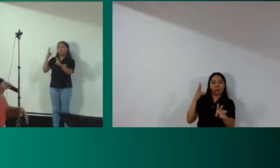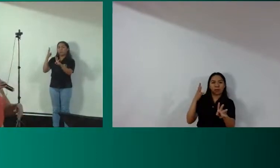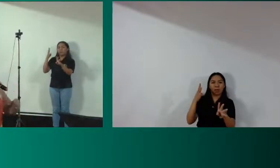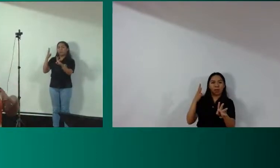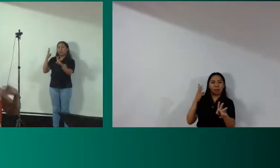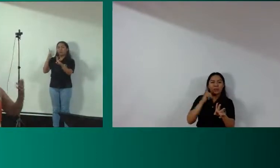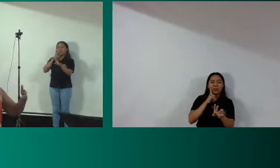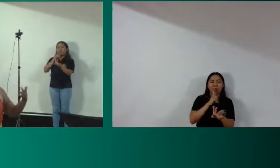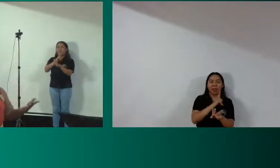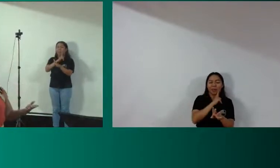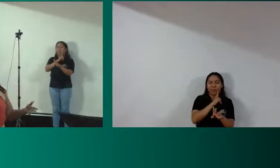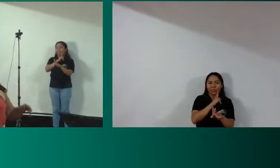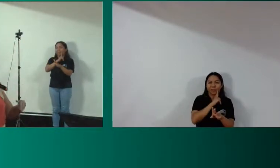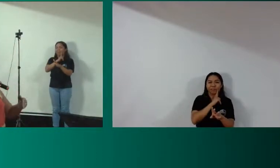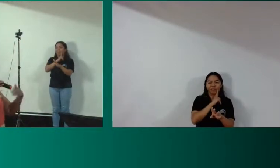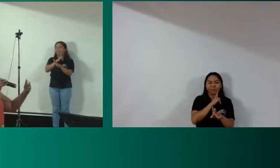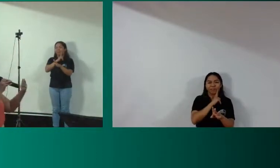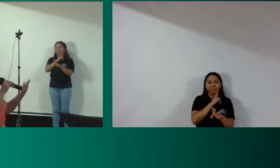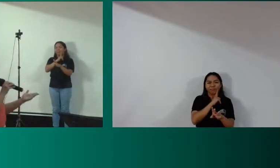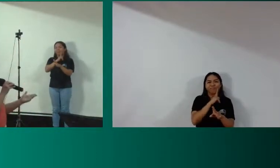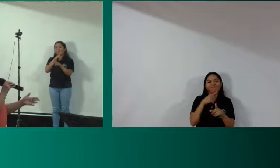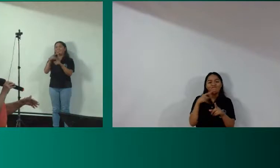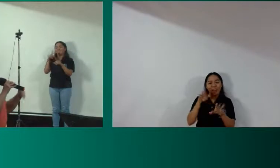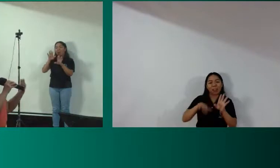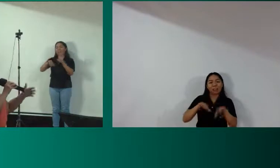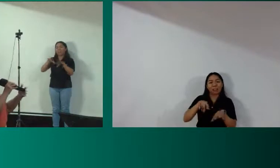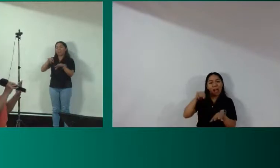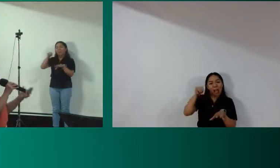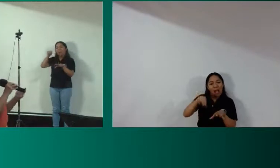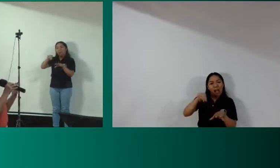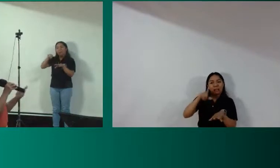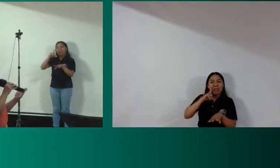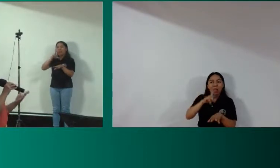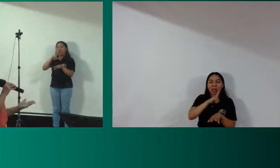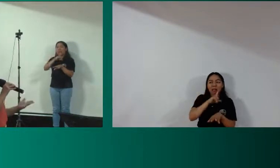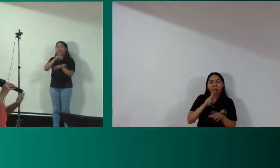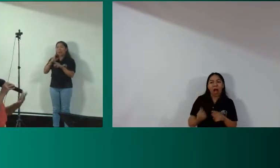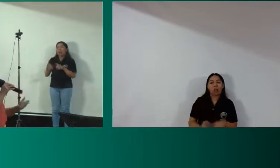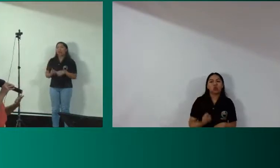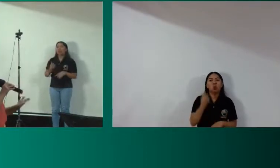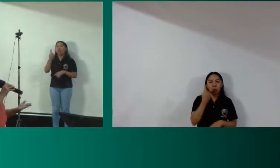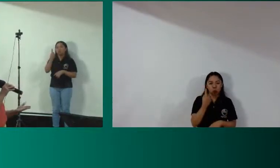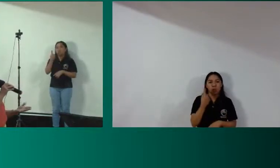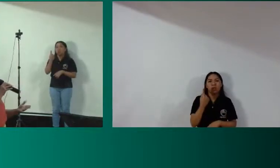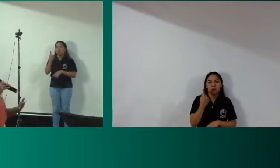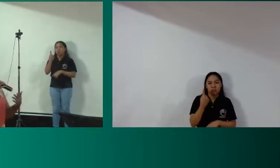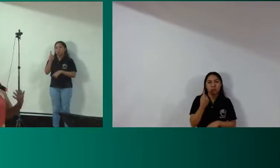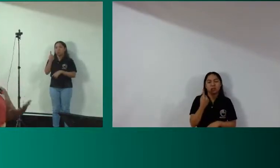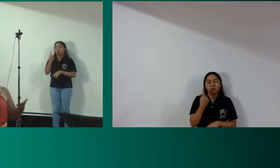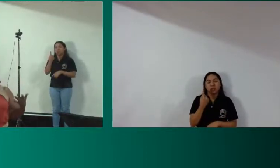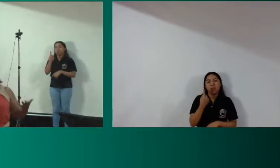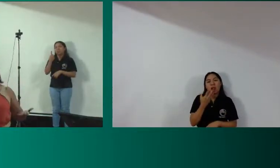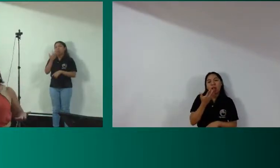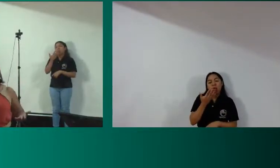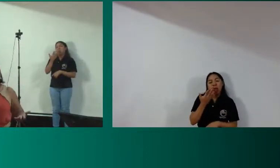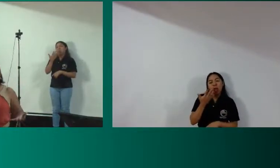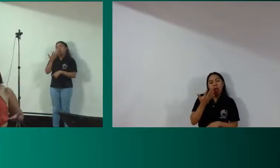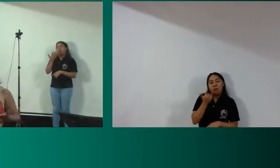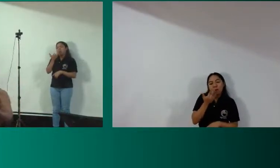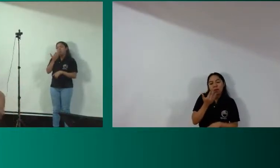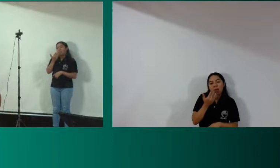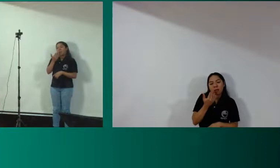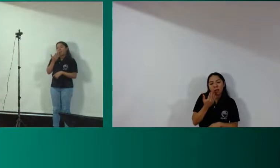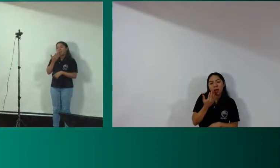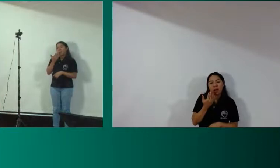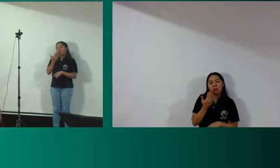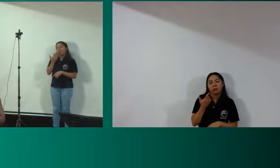do lanche e muitas vezes é esse lanche as únicas refeições garantidas que esses Estudantes têm na Instituição